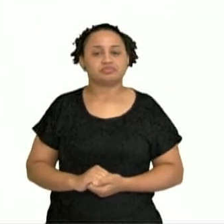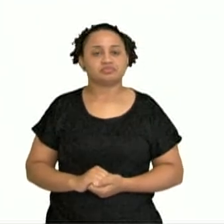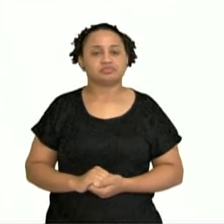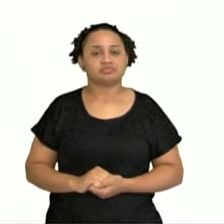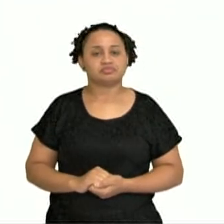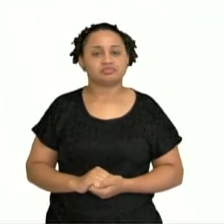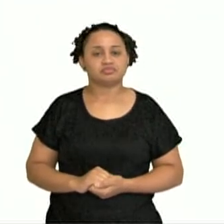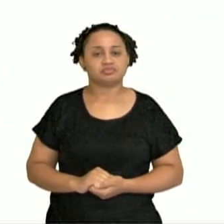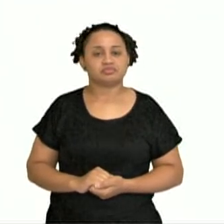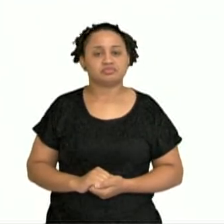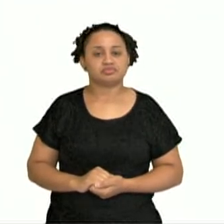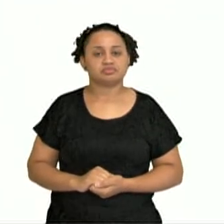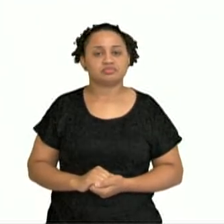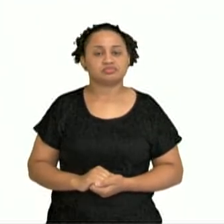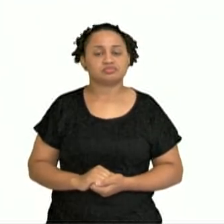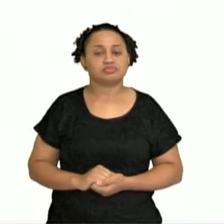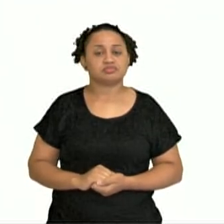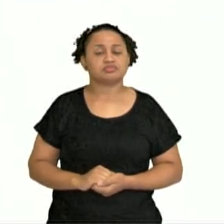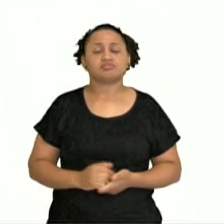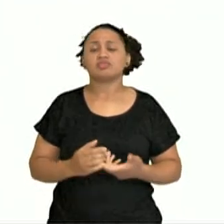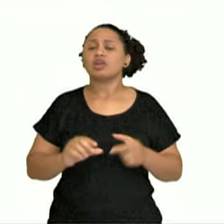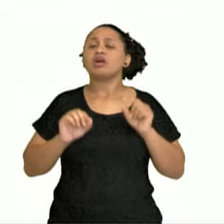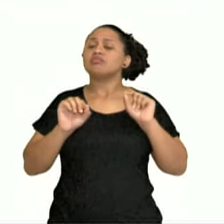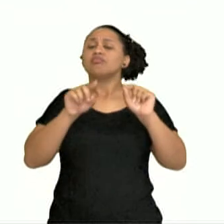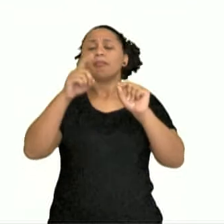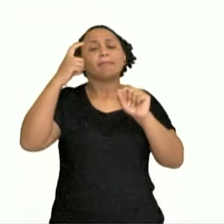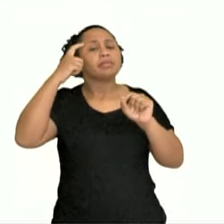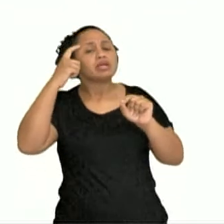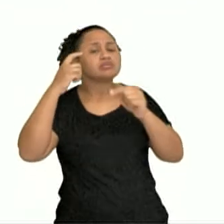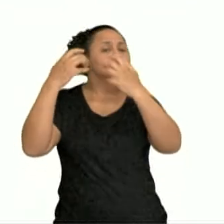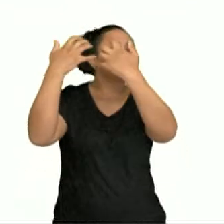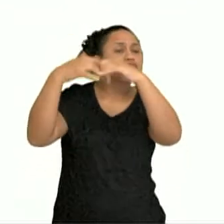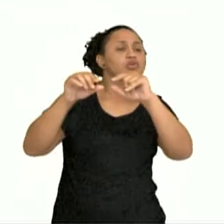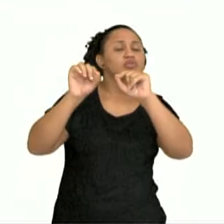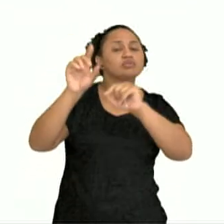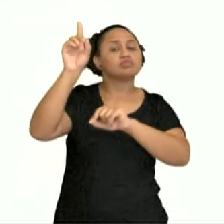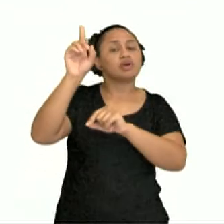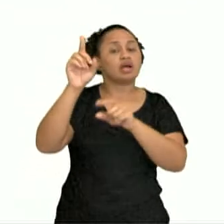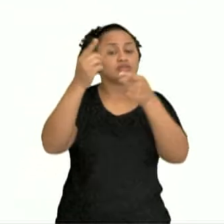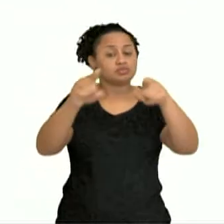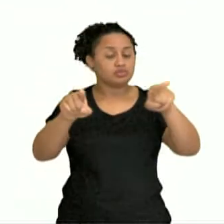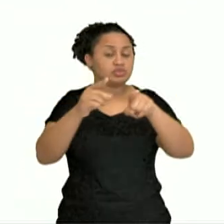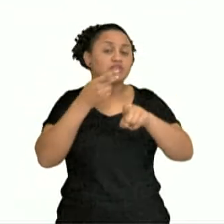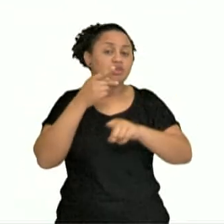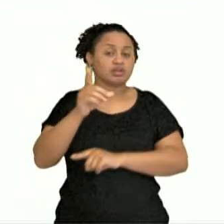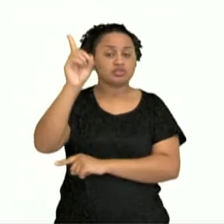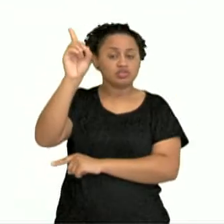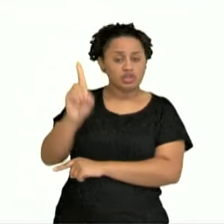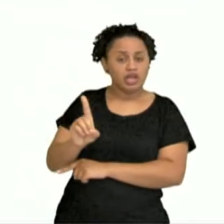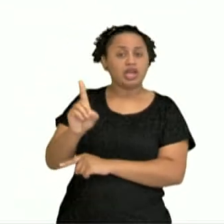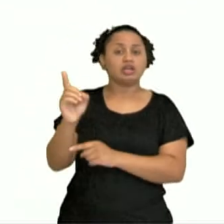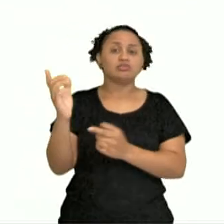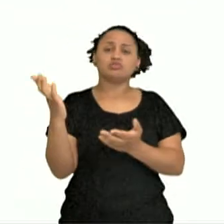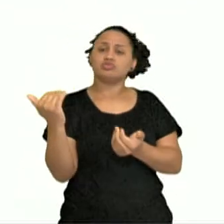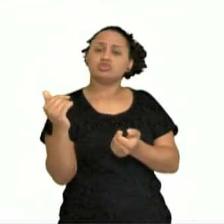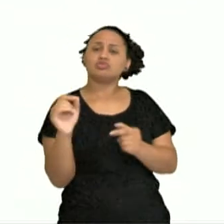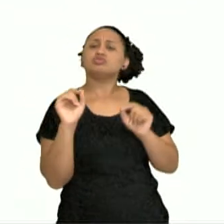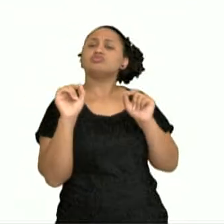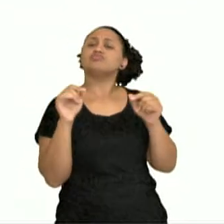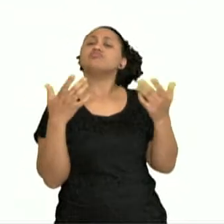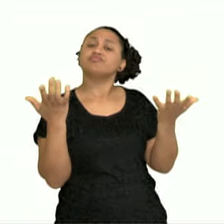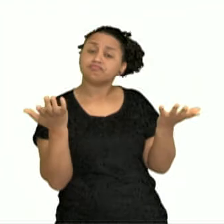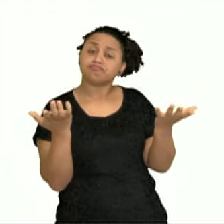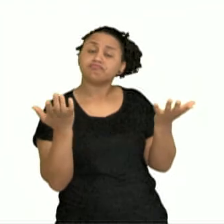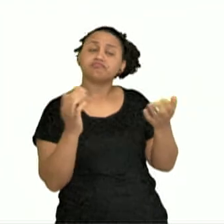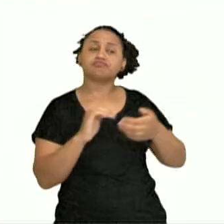sobre direitos e juventude? O que você pensa sobre as letras de músicas que falam sobre direitos, sobre juventude?